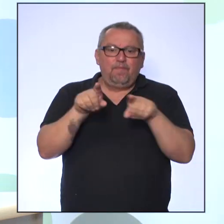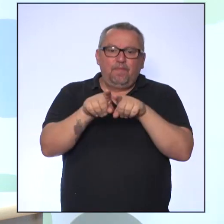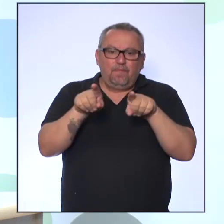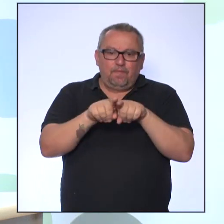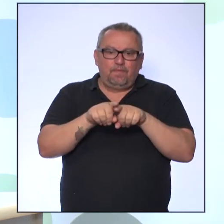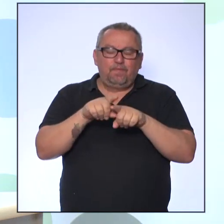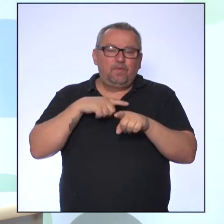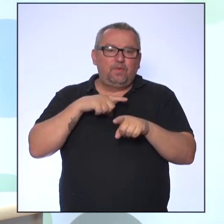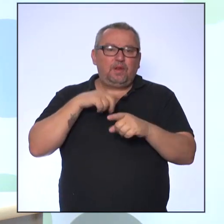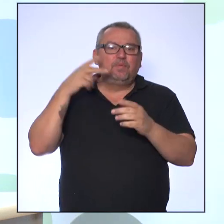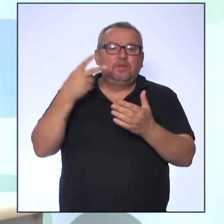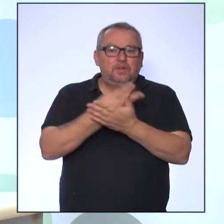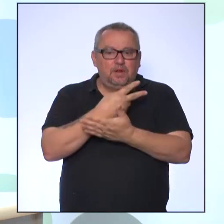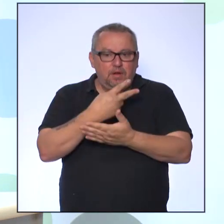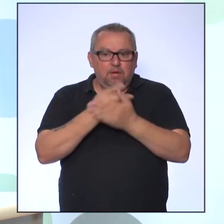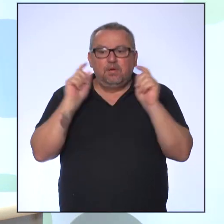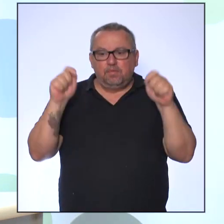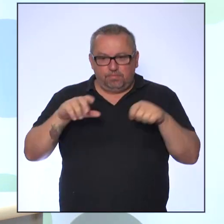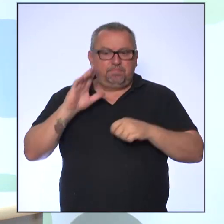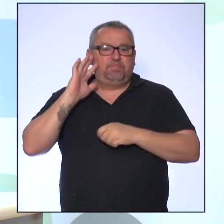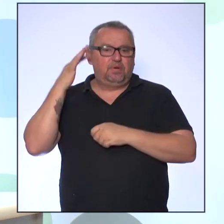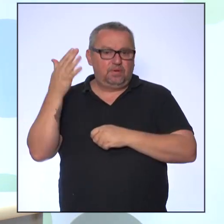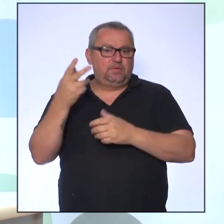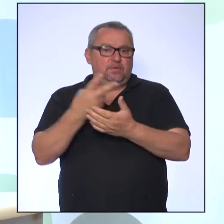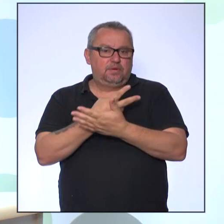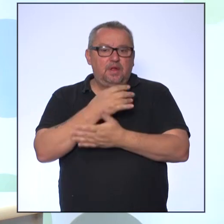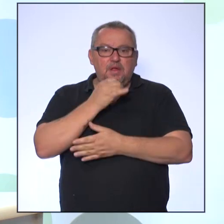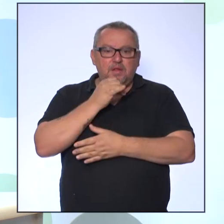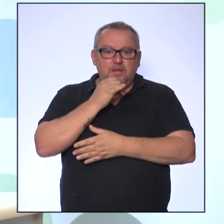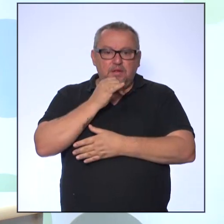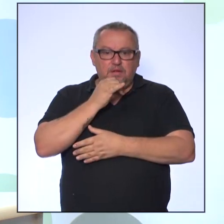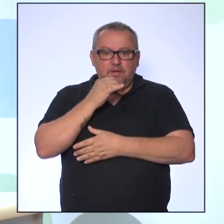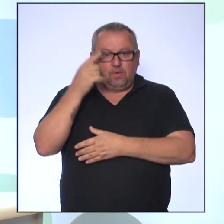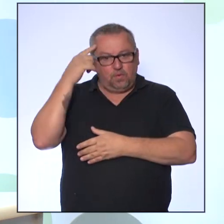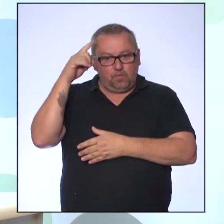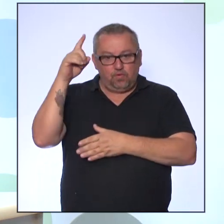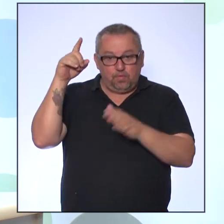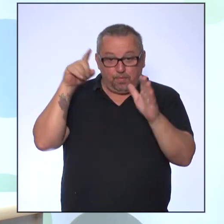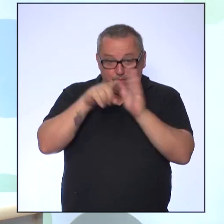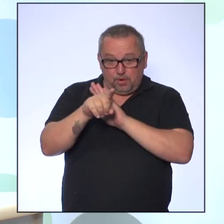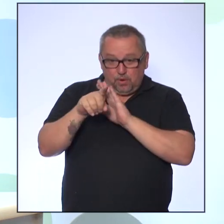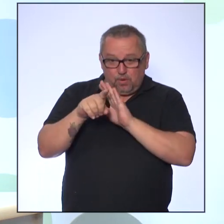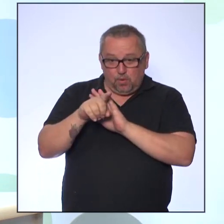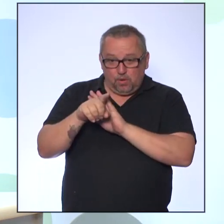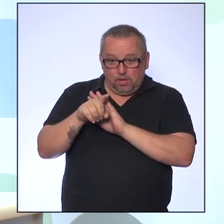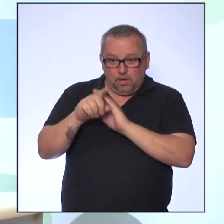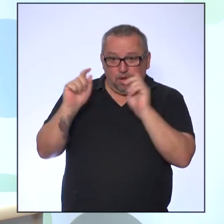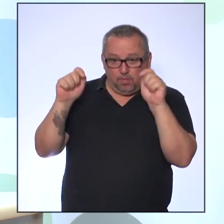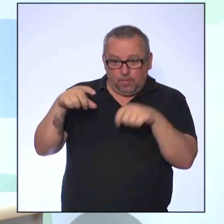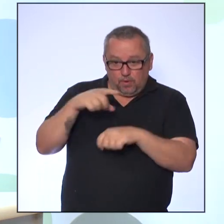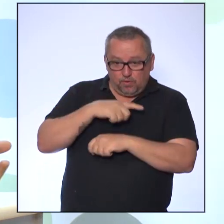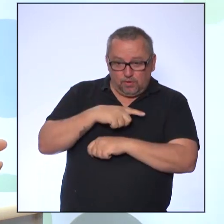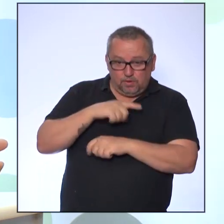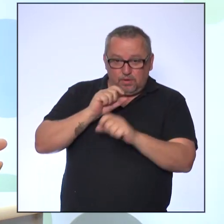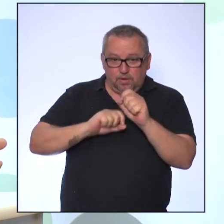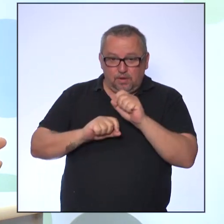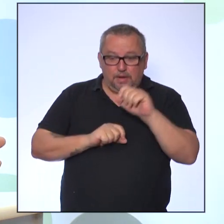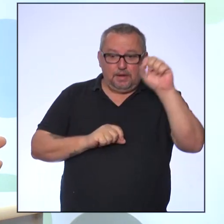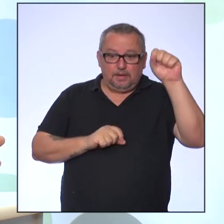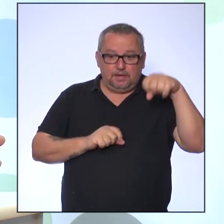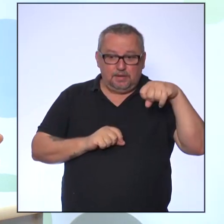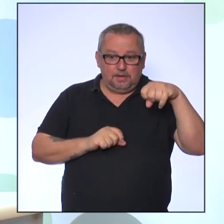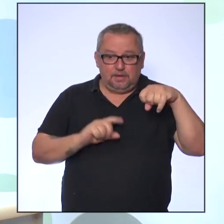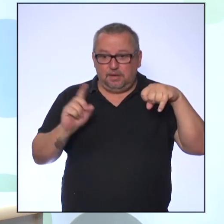obtemos alguns erros, né? Então pode acontecer erros. Por exemplo, de uma pergunta, ela pode variar geralmente entre sim e não, não é,